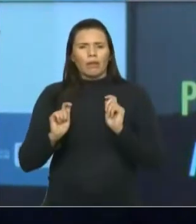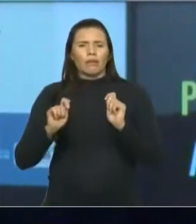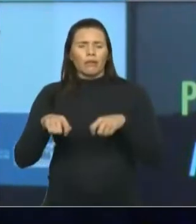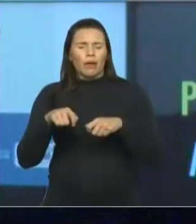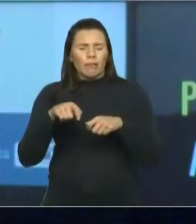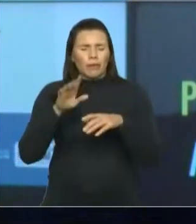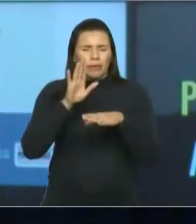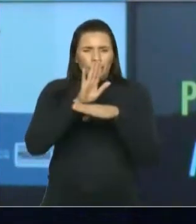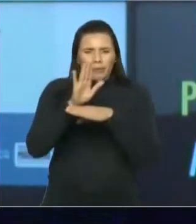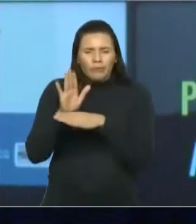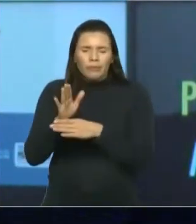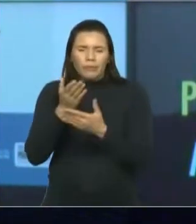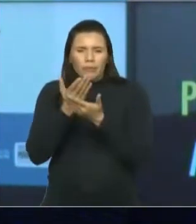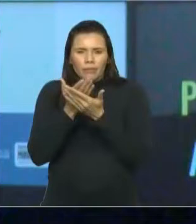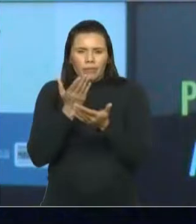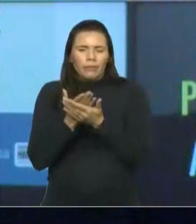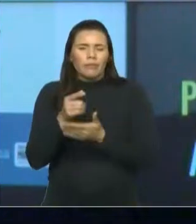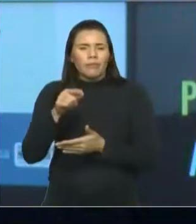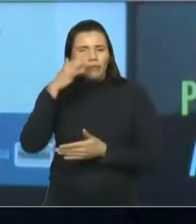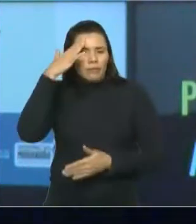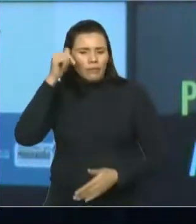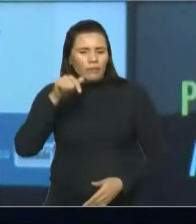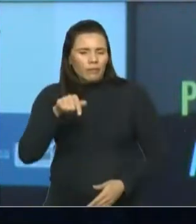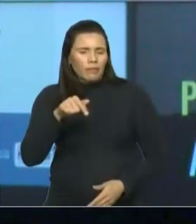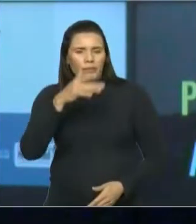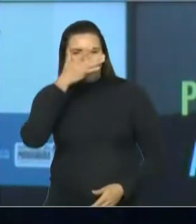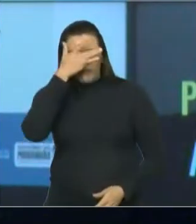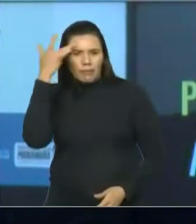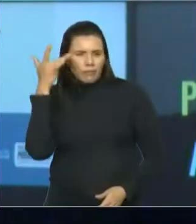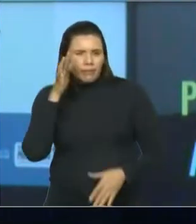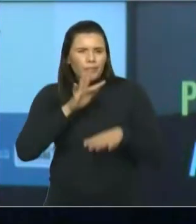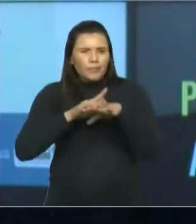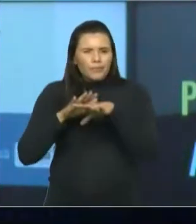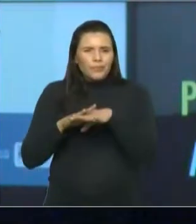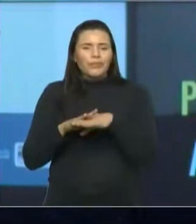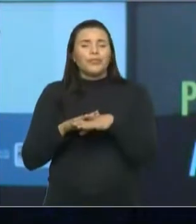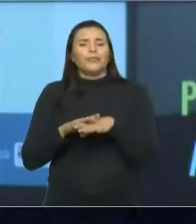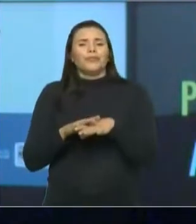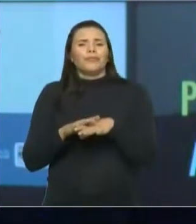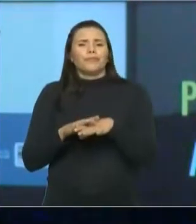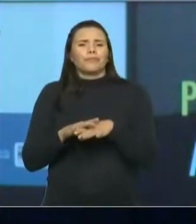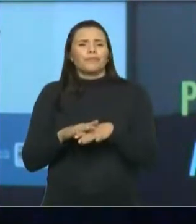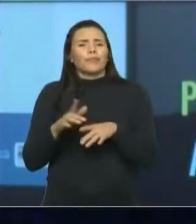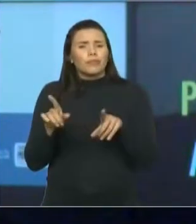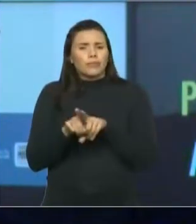isso, sobretudo, preventiva, voltada para o cuidado.